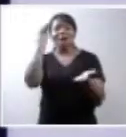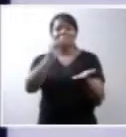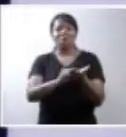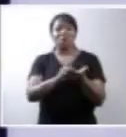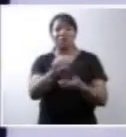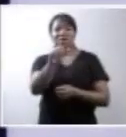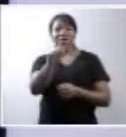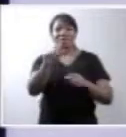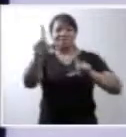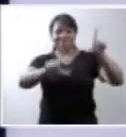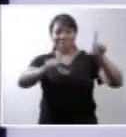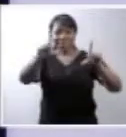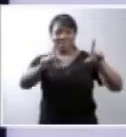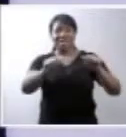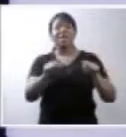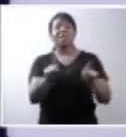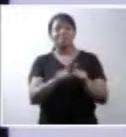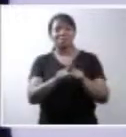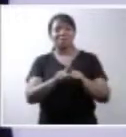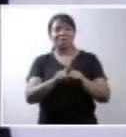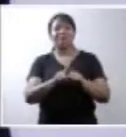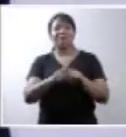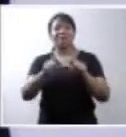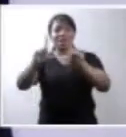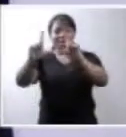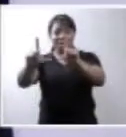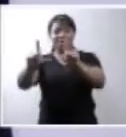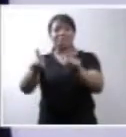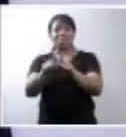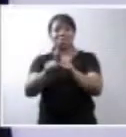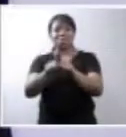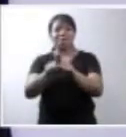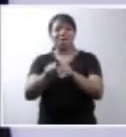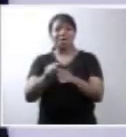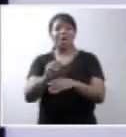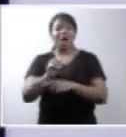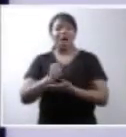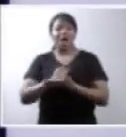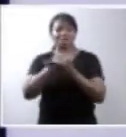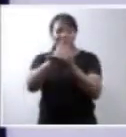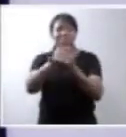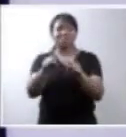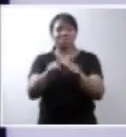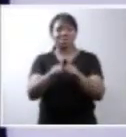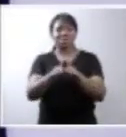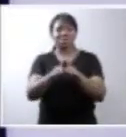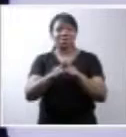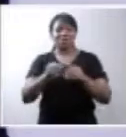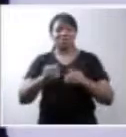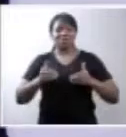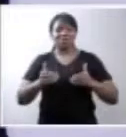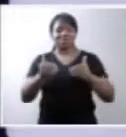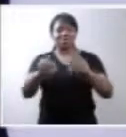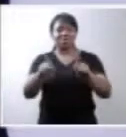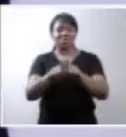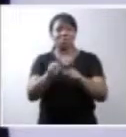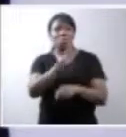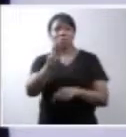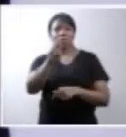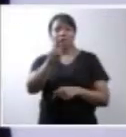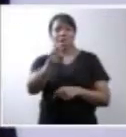no ar a TV Justiça e que hoje é o assessor de imprensa do Tribunal, o Renato Parente.